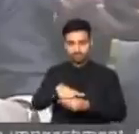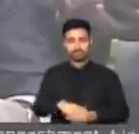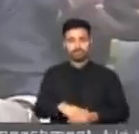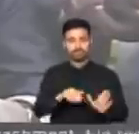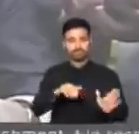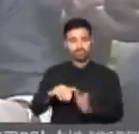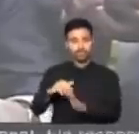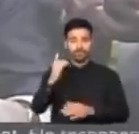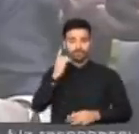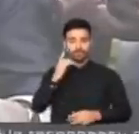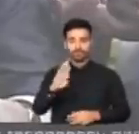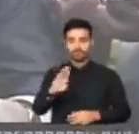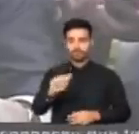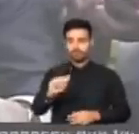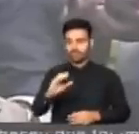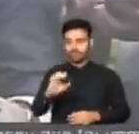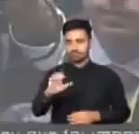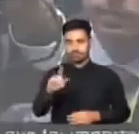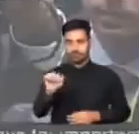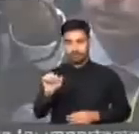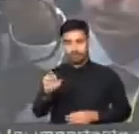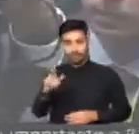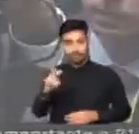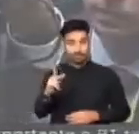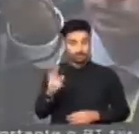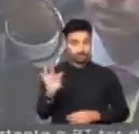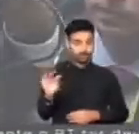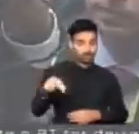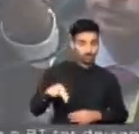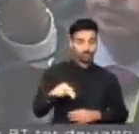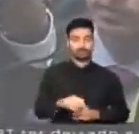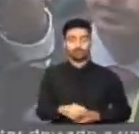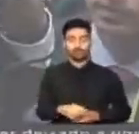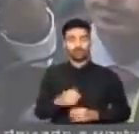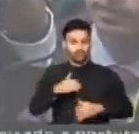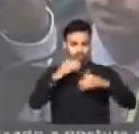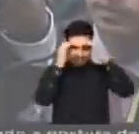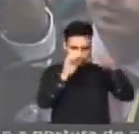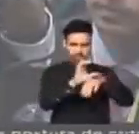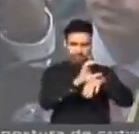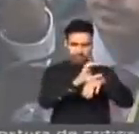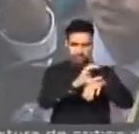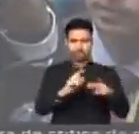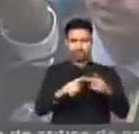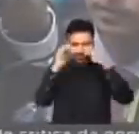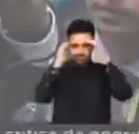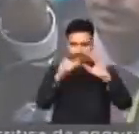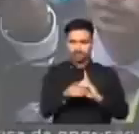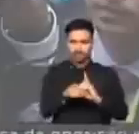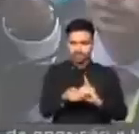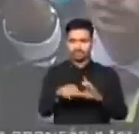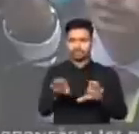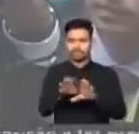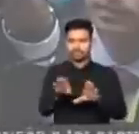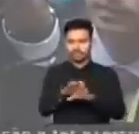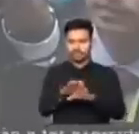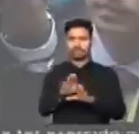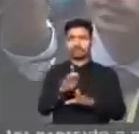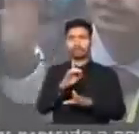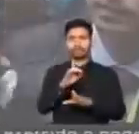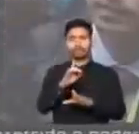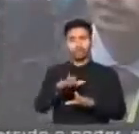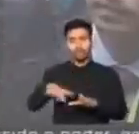Deputado Bacelar, do PTN. Em respeito à Constituição, à democracia e ao povo, voto